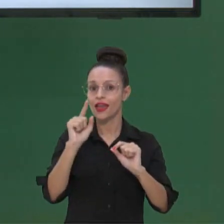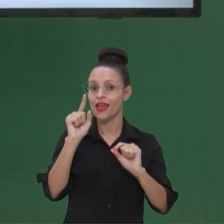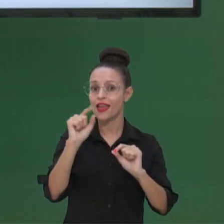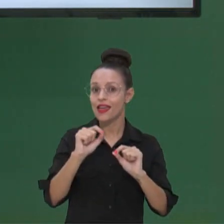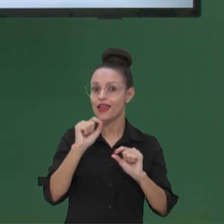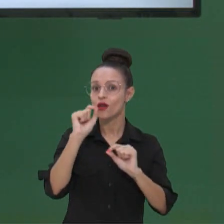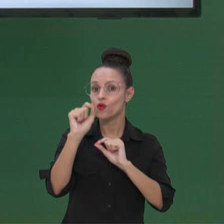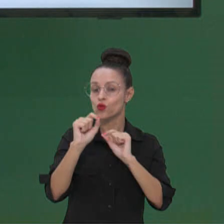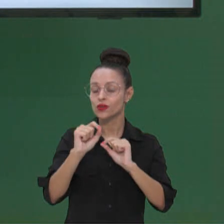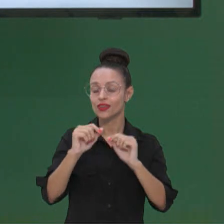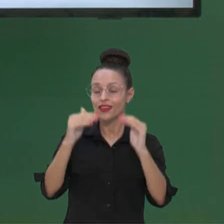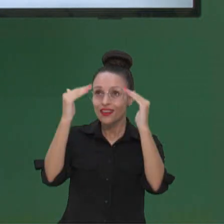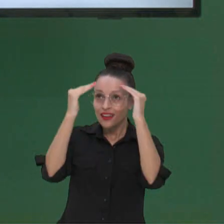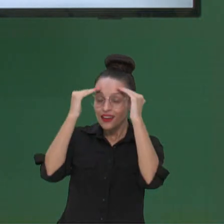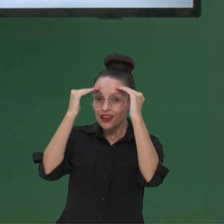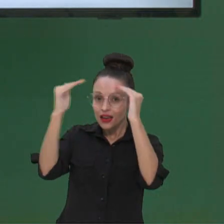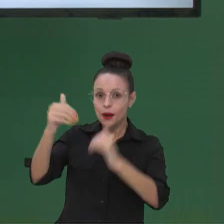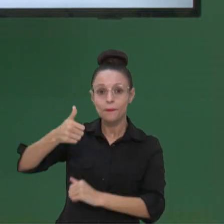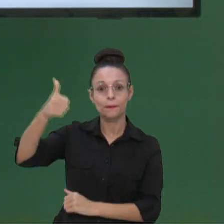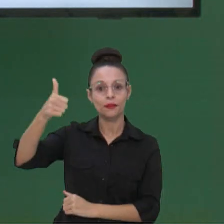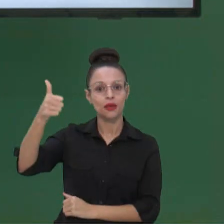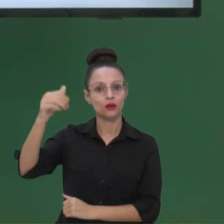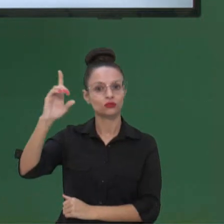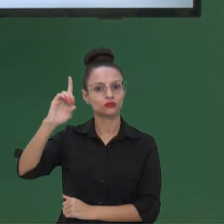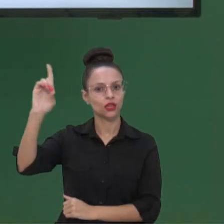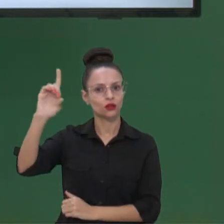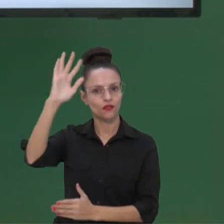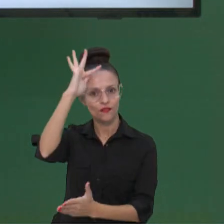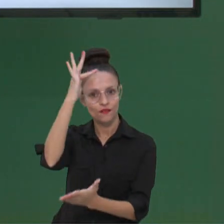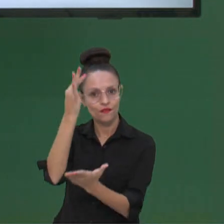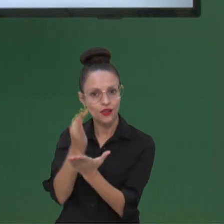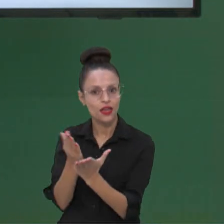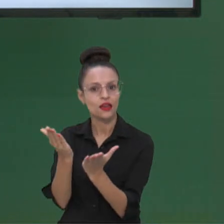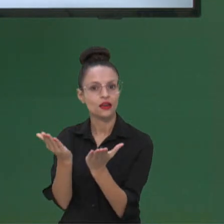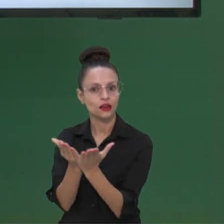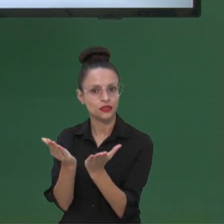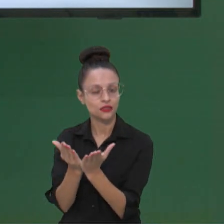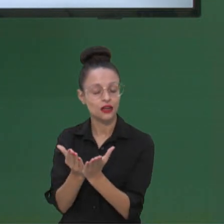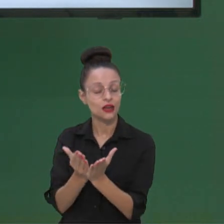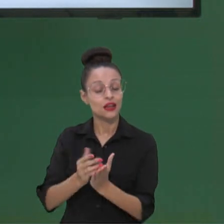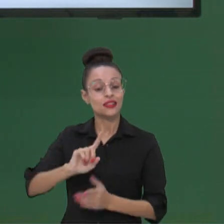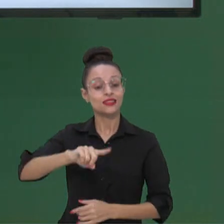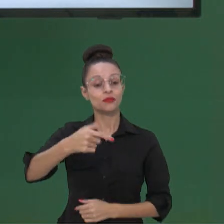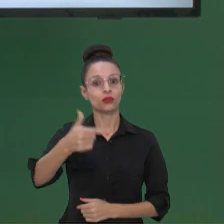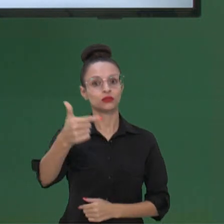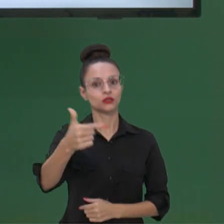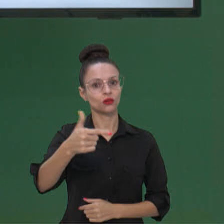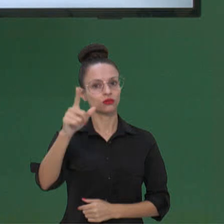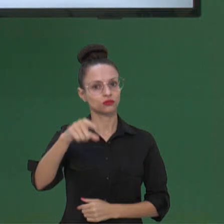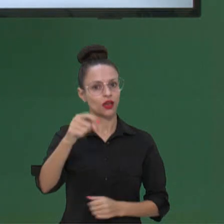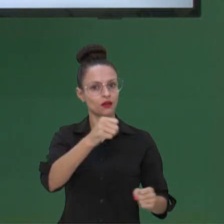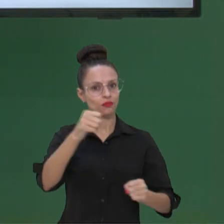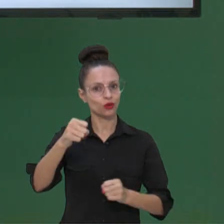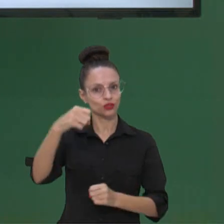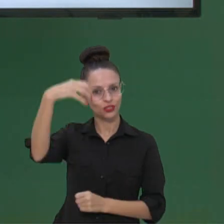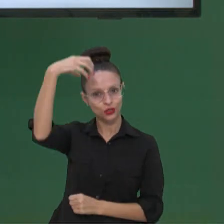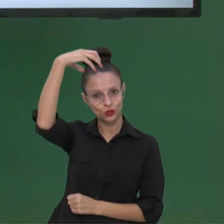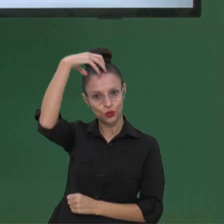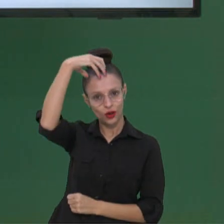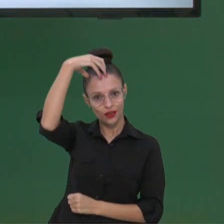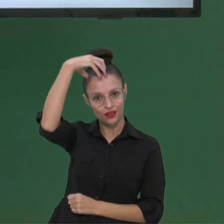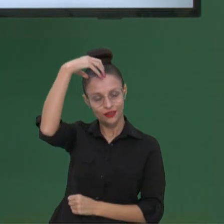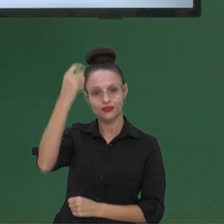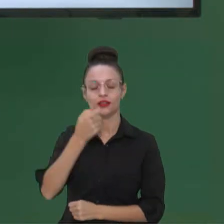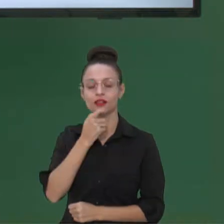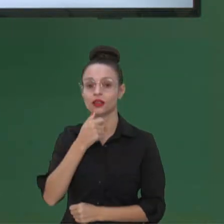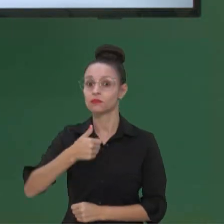subordinada primeiramente a Deus e à fé cristã, e apenas depois ao poder do rei da Inglaterra. Primeiro Deus e